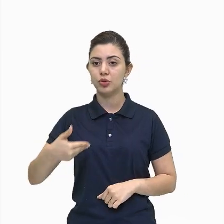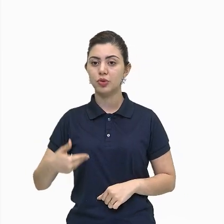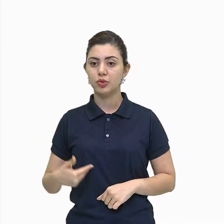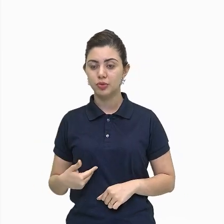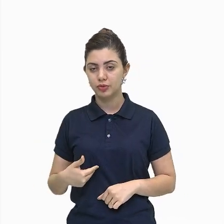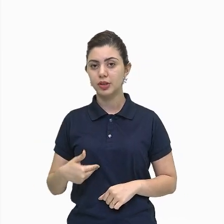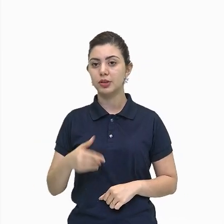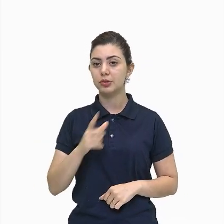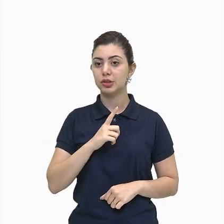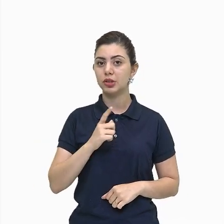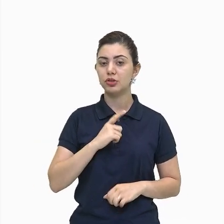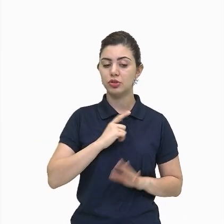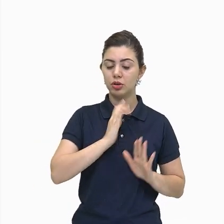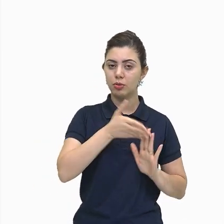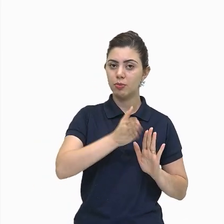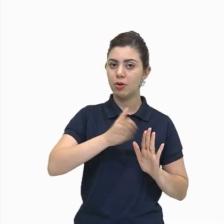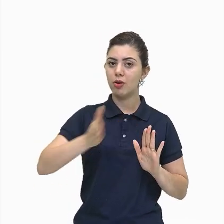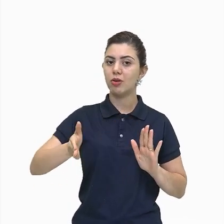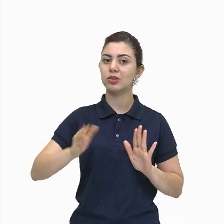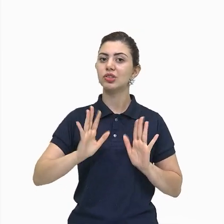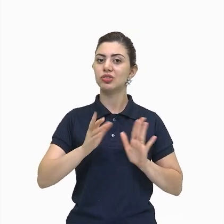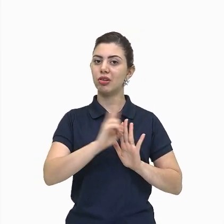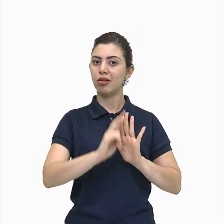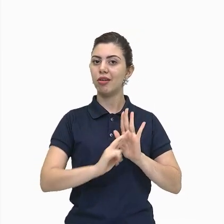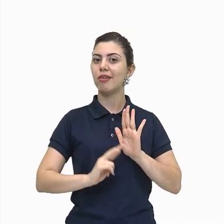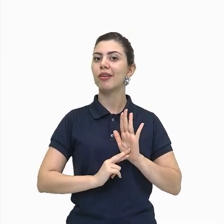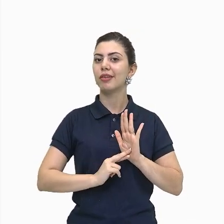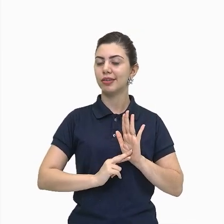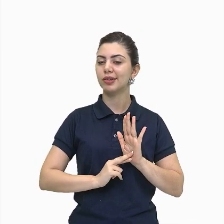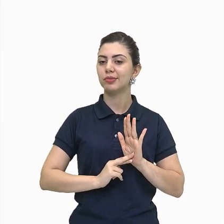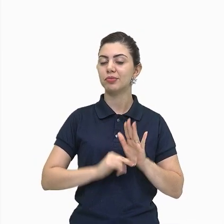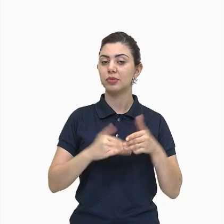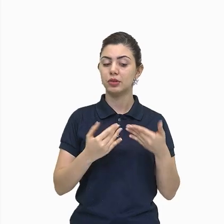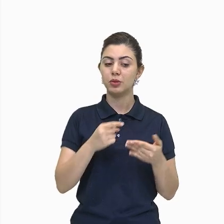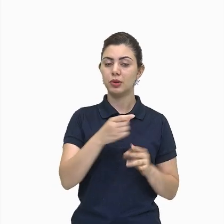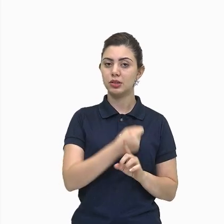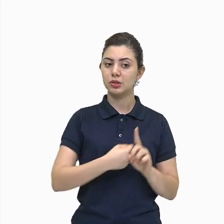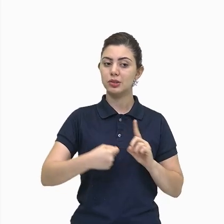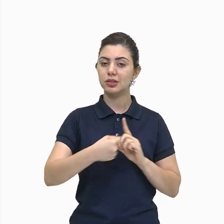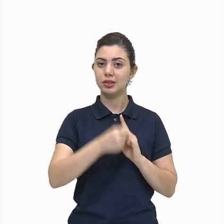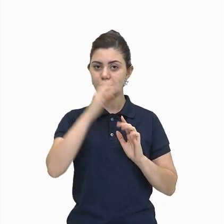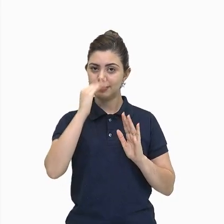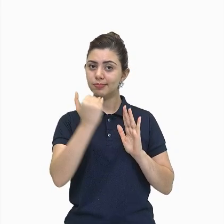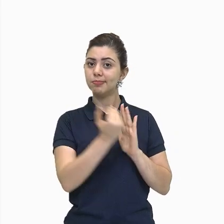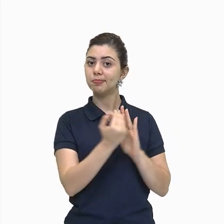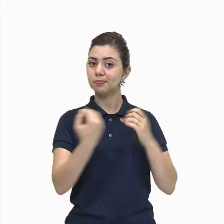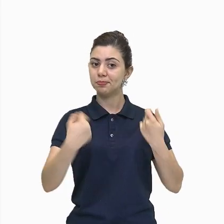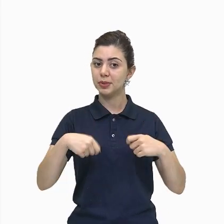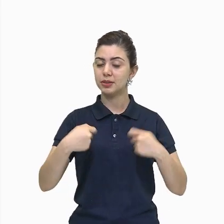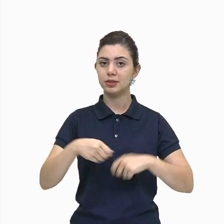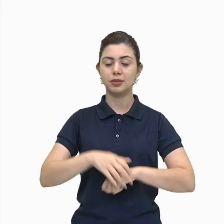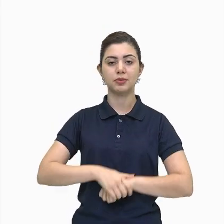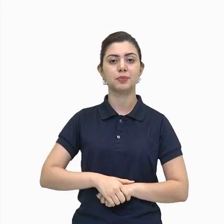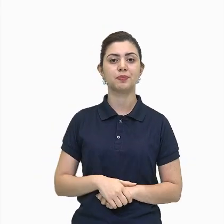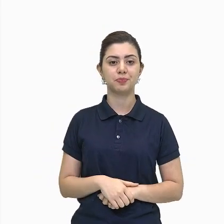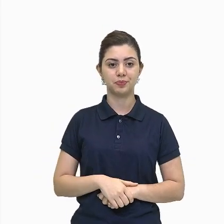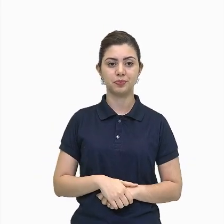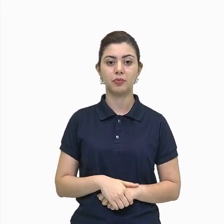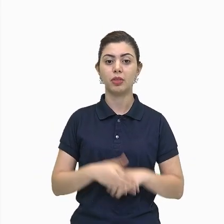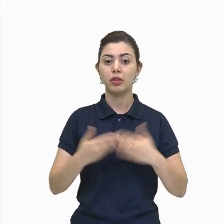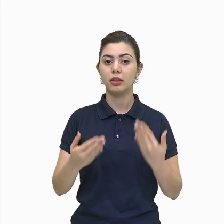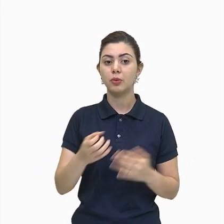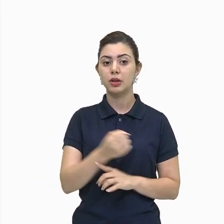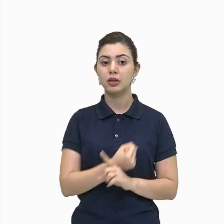existia uma ordem pré-estabelecida, que a sociedade deveria seguir. Continuando,